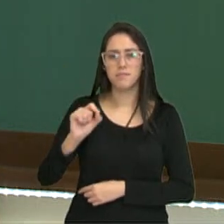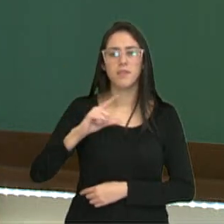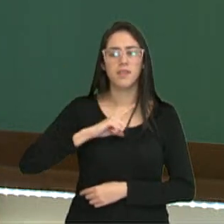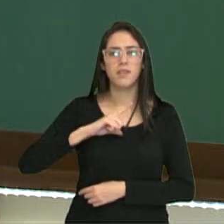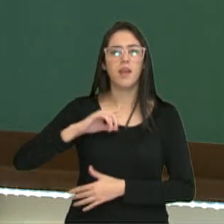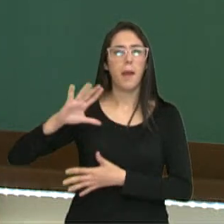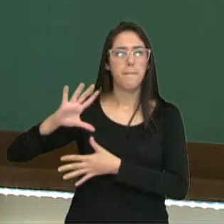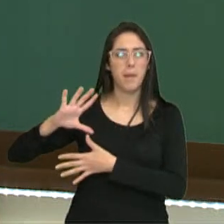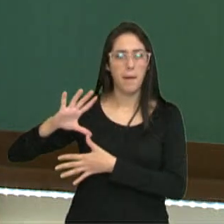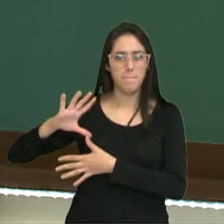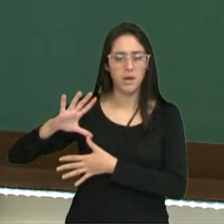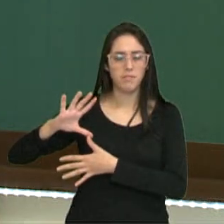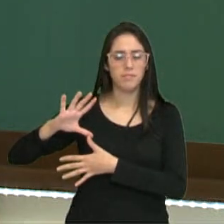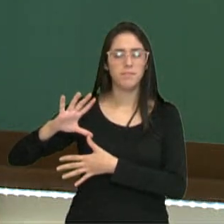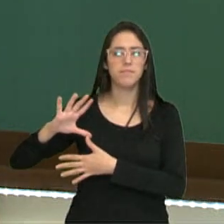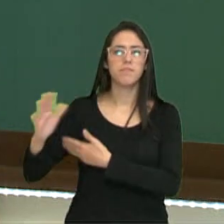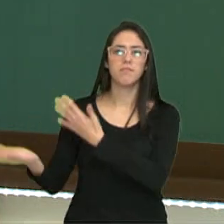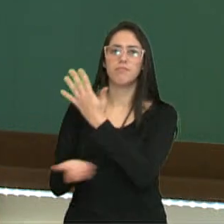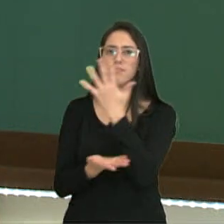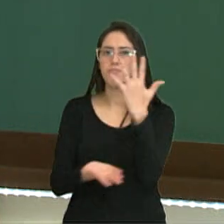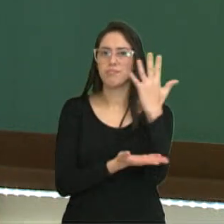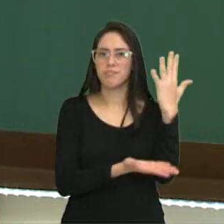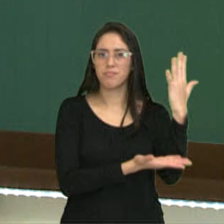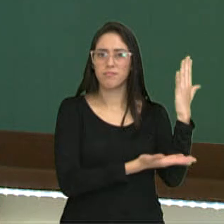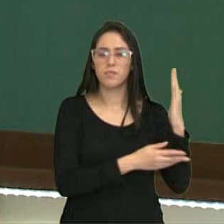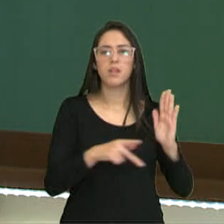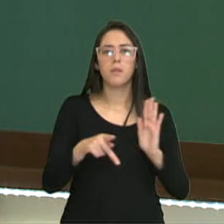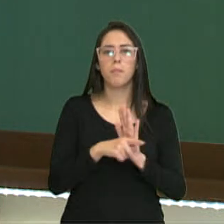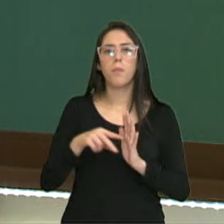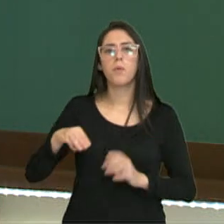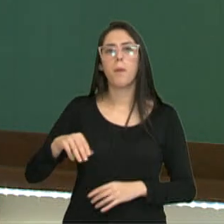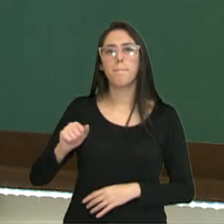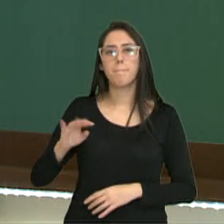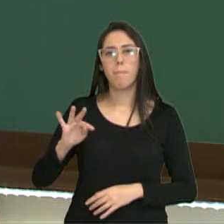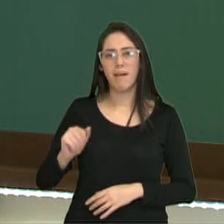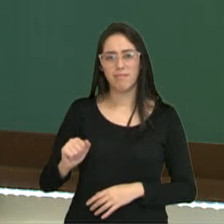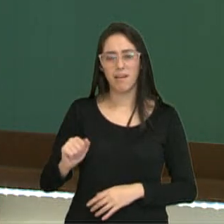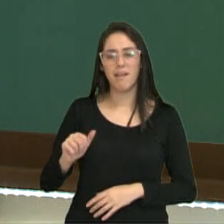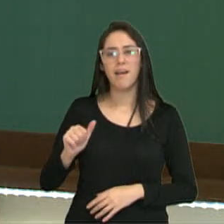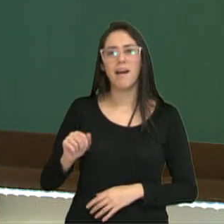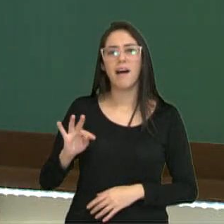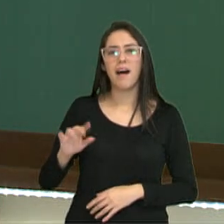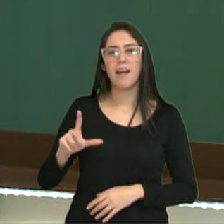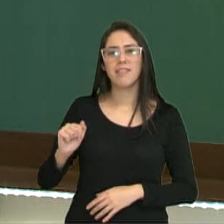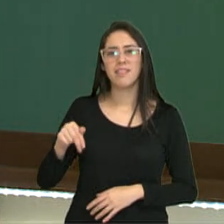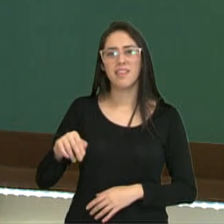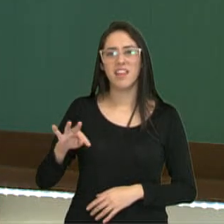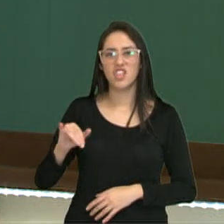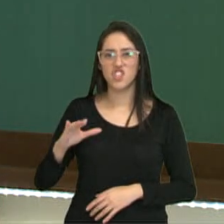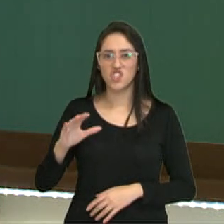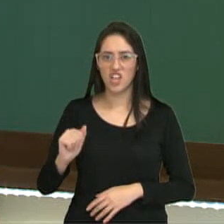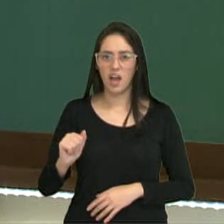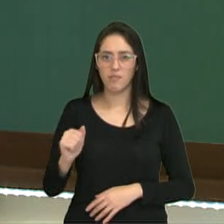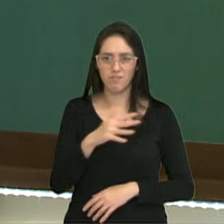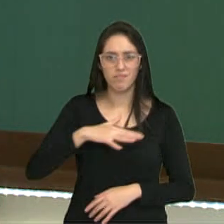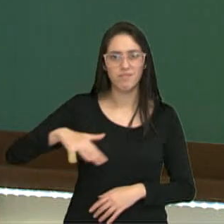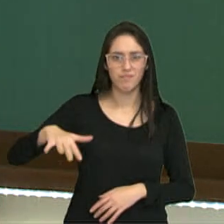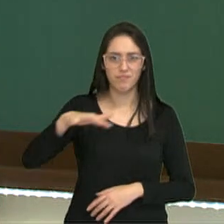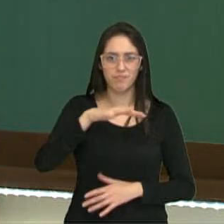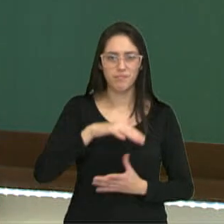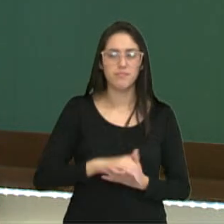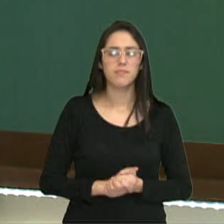mapa de desmatamento na Mata Atlântica. Ou seja, nossa vegetação aqui também é Mata Atlântica.